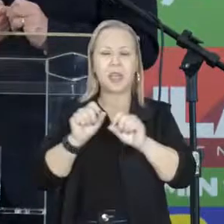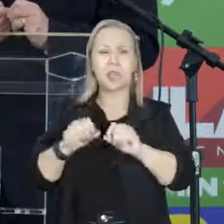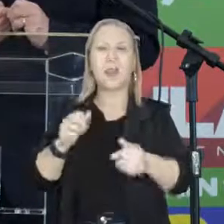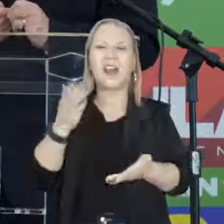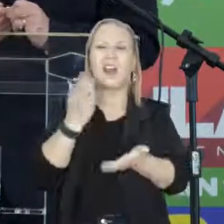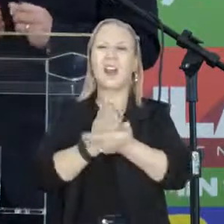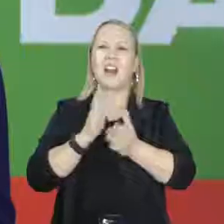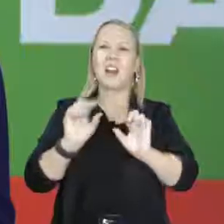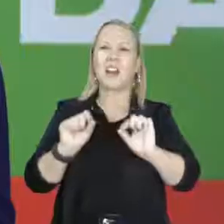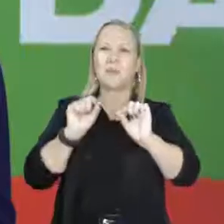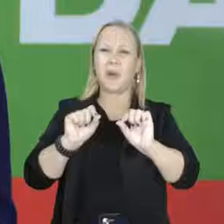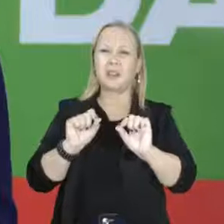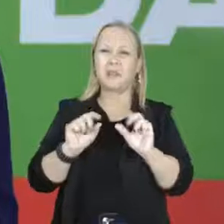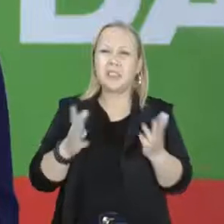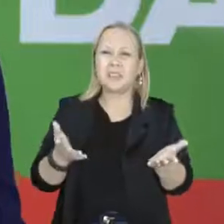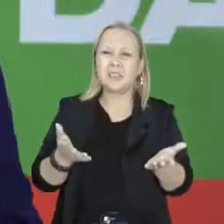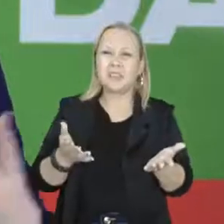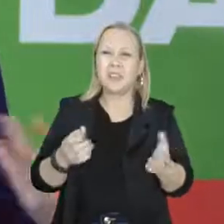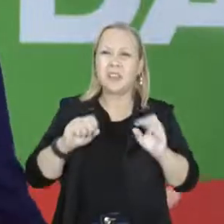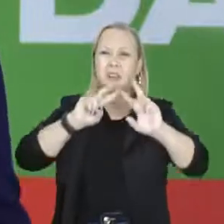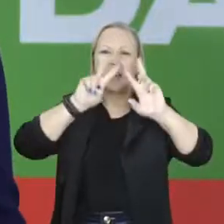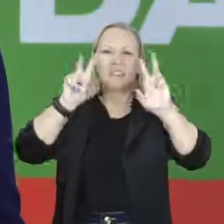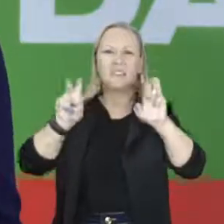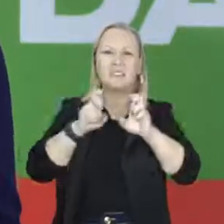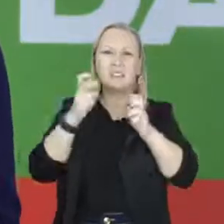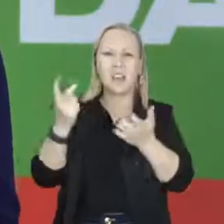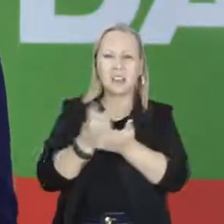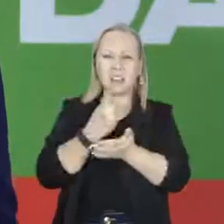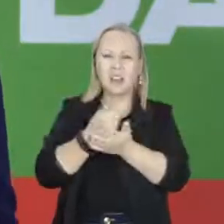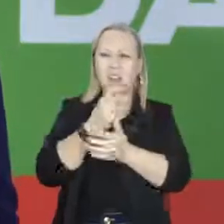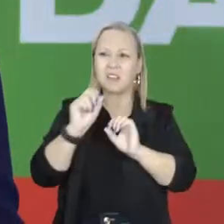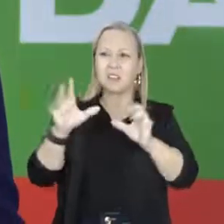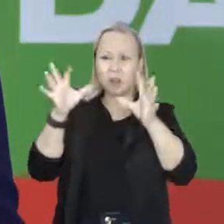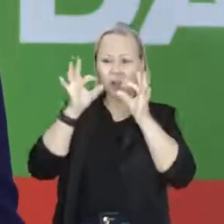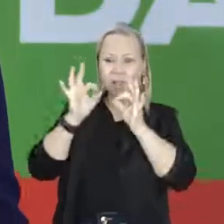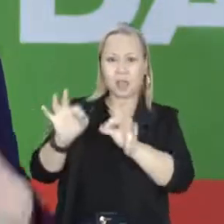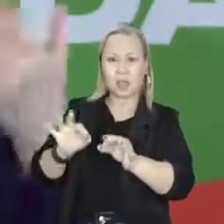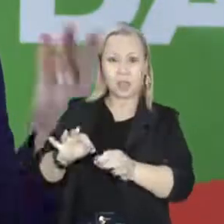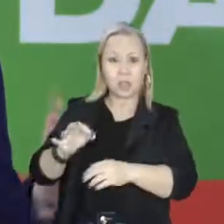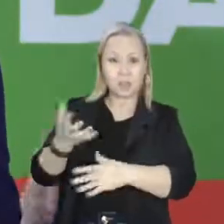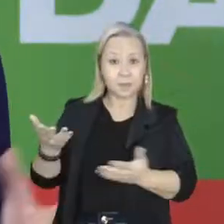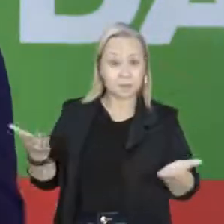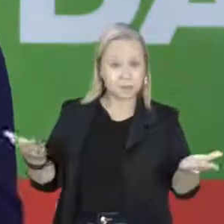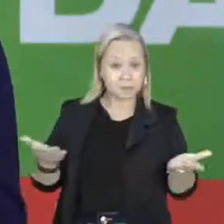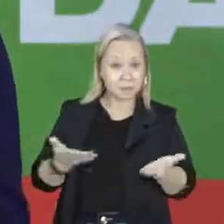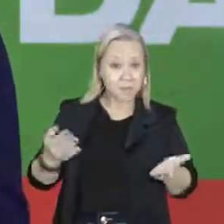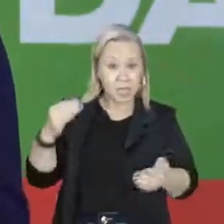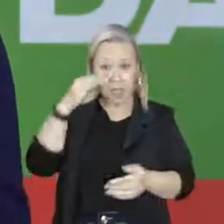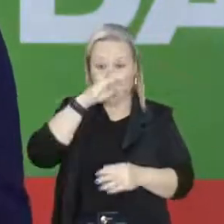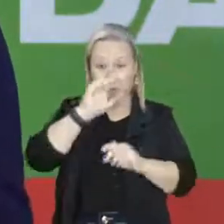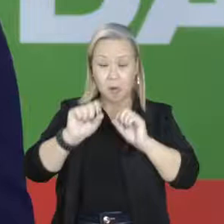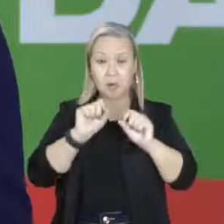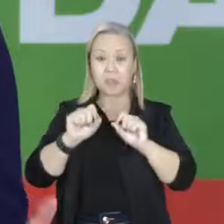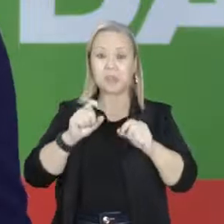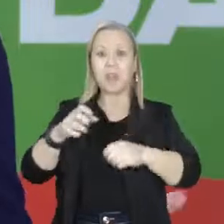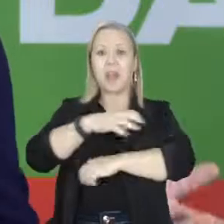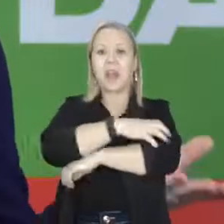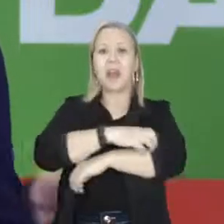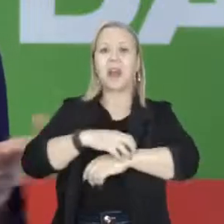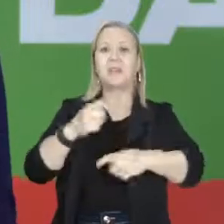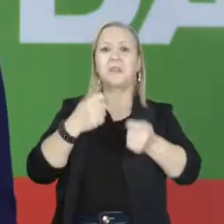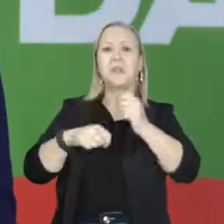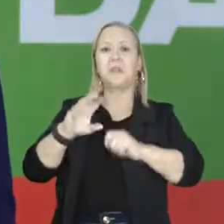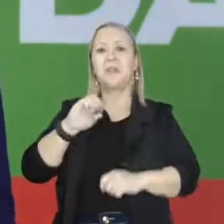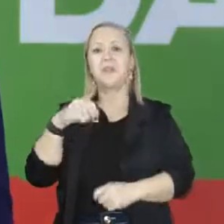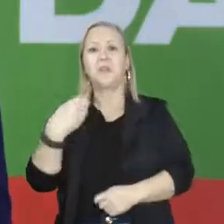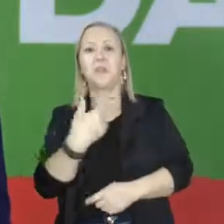essa tese equivocada, que só interessa ao atual presidente da República, de que é agronegócio ou meio ambiente. Quando, na